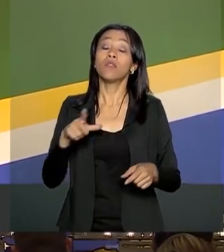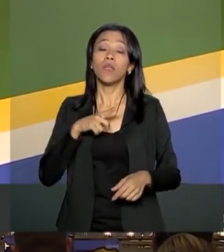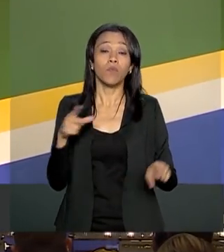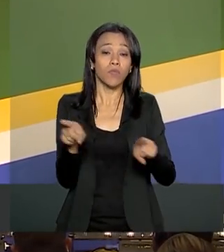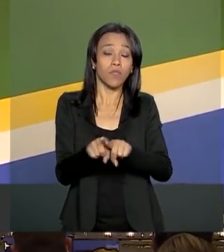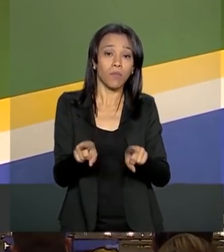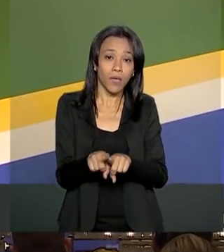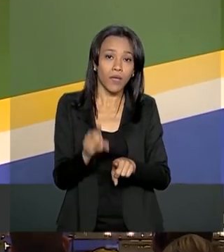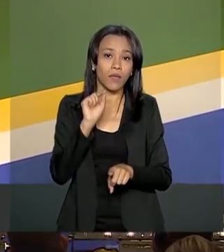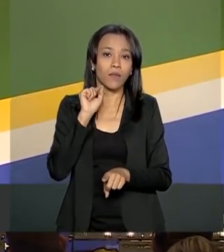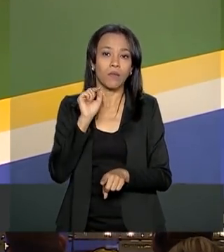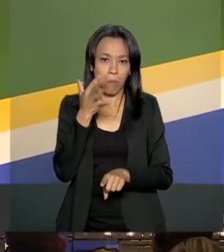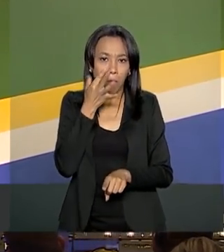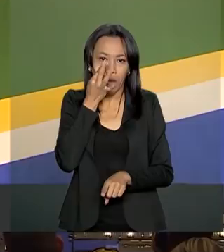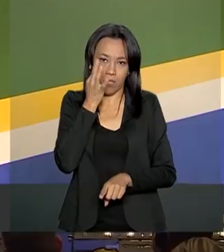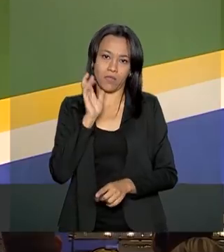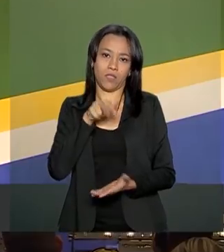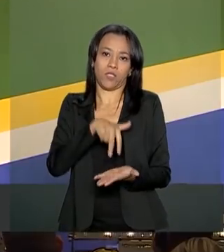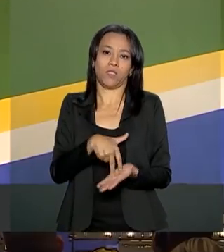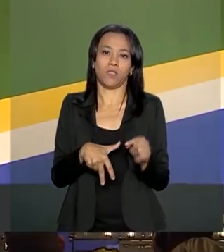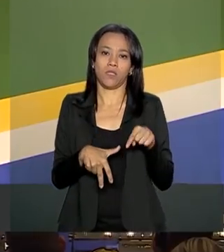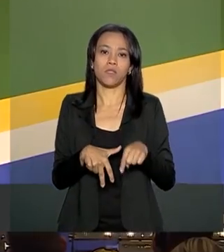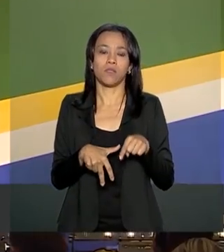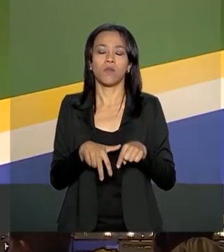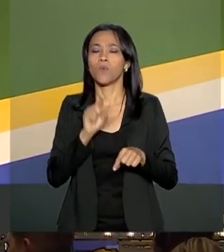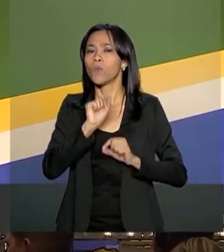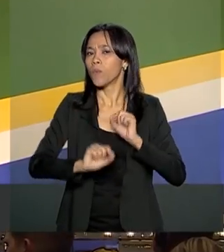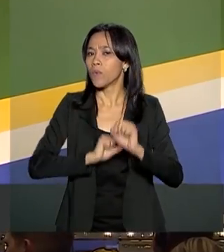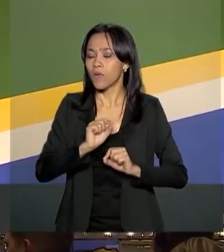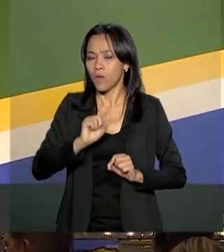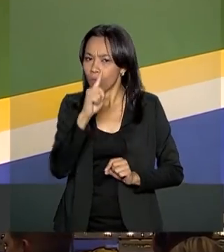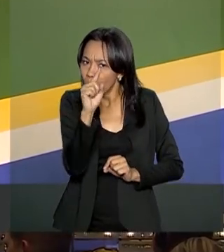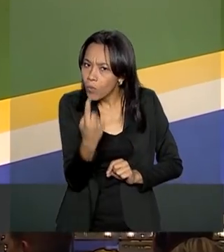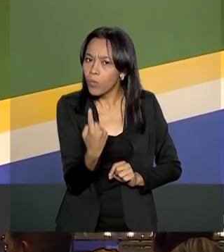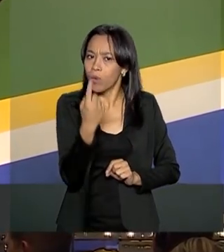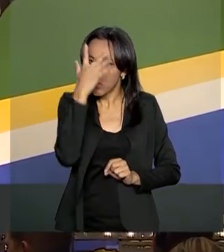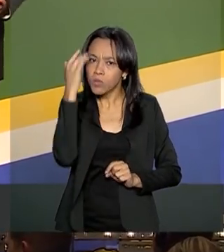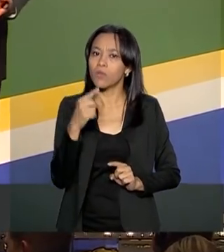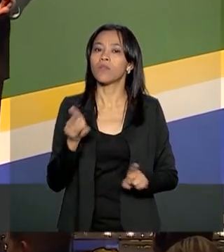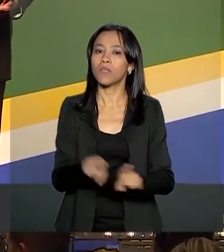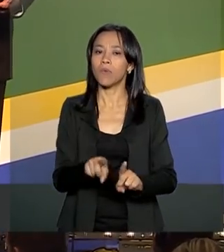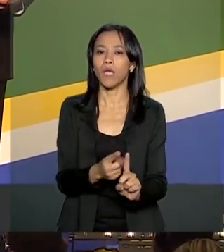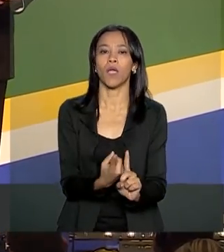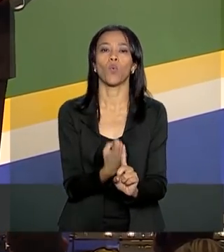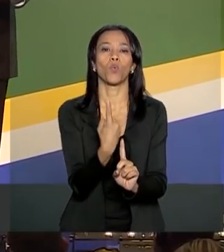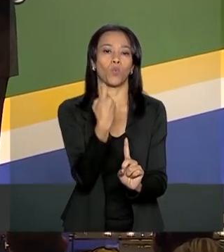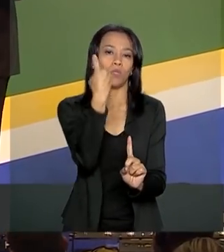E tenho também presente uma pessoa que é ímpar no Brasil.